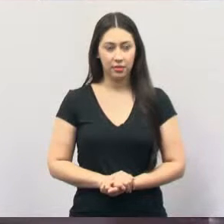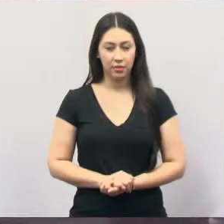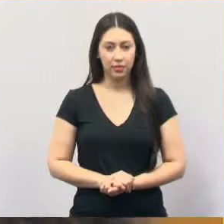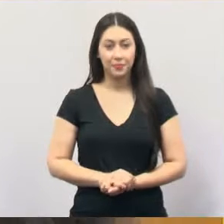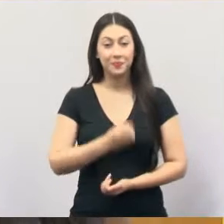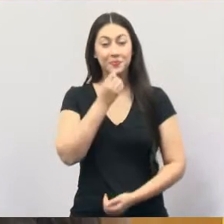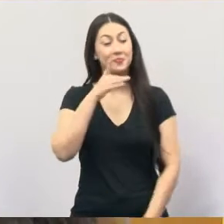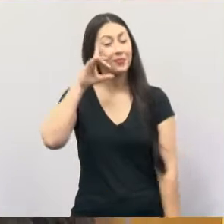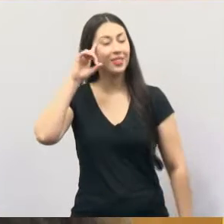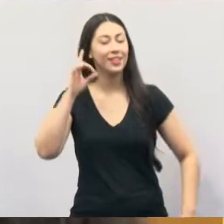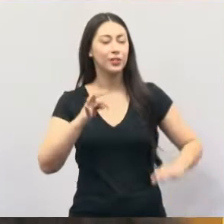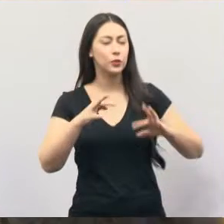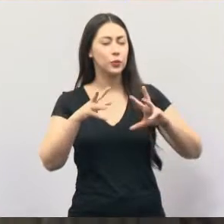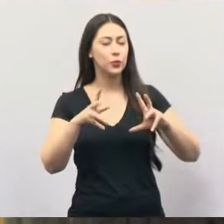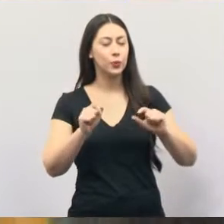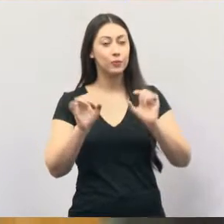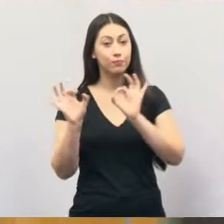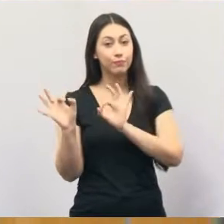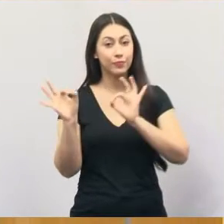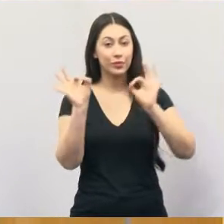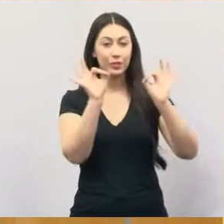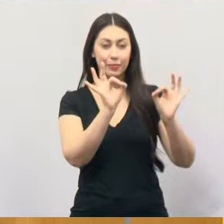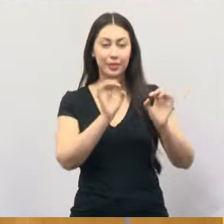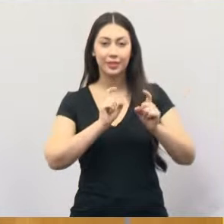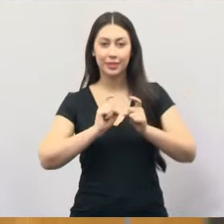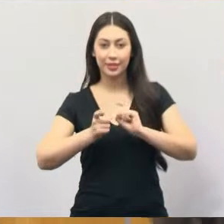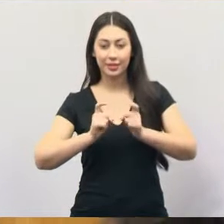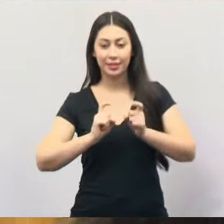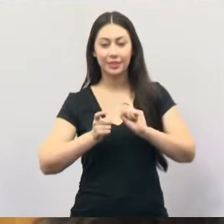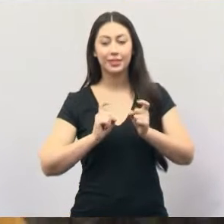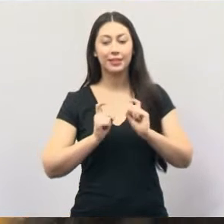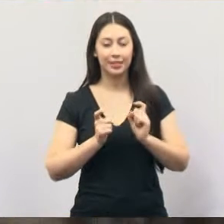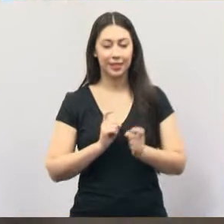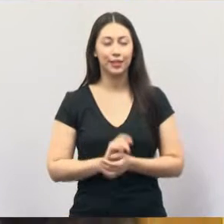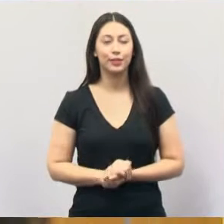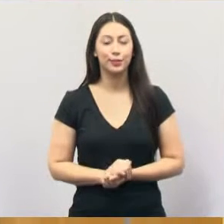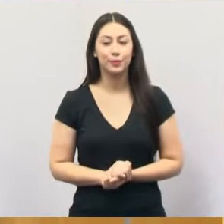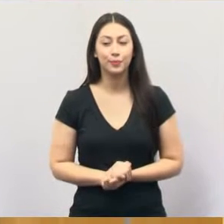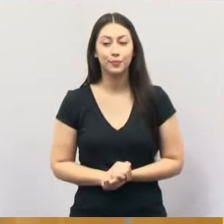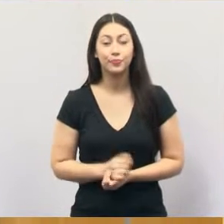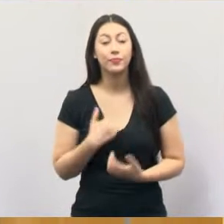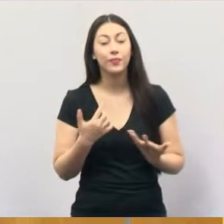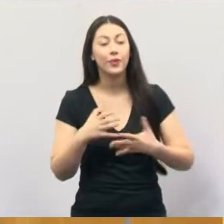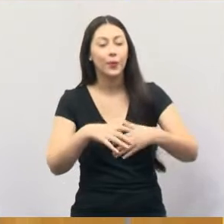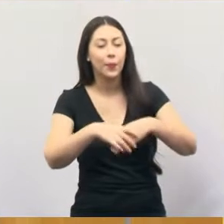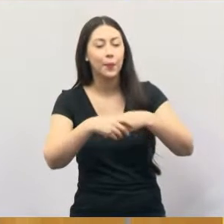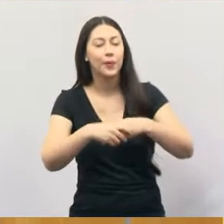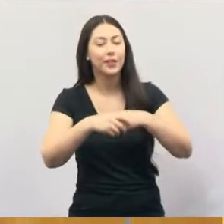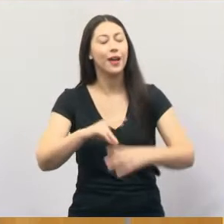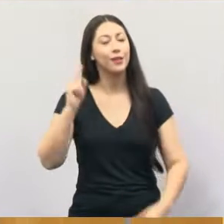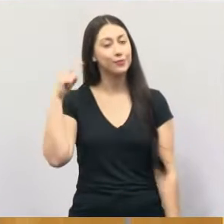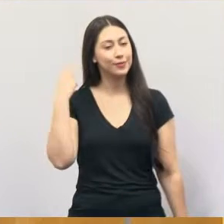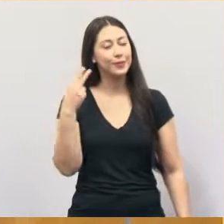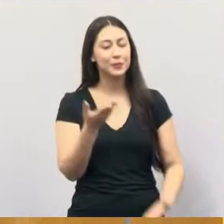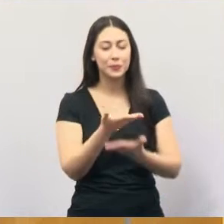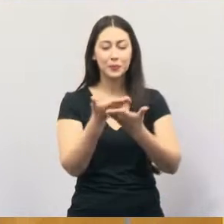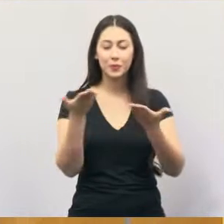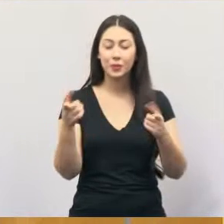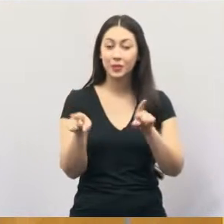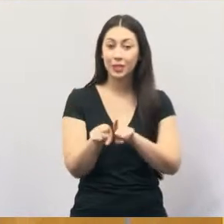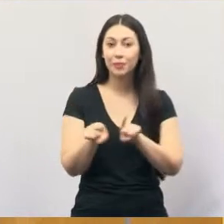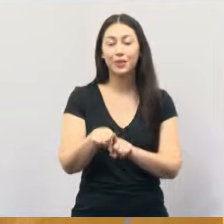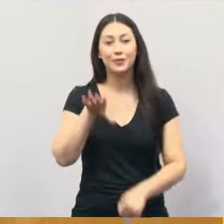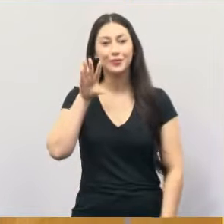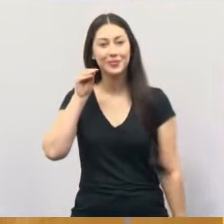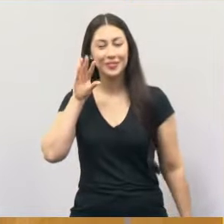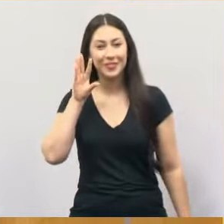Bom dia a todos que nos acompanham em mais uma sessão de Câmara. Quero cumprimentar aqui os vereadores e vereadoras, todos os